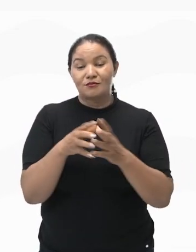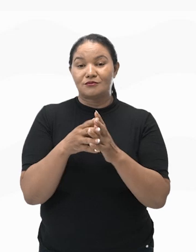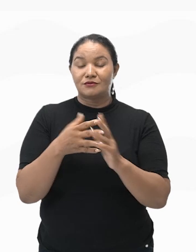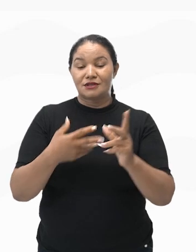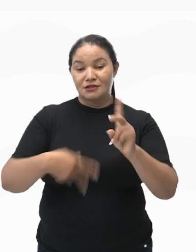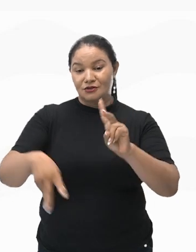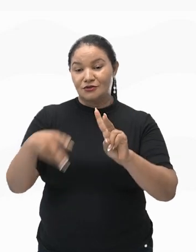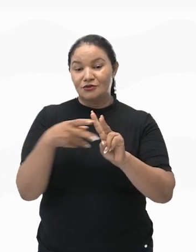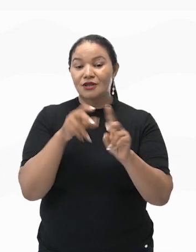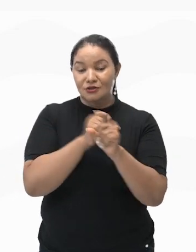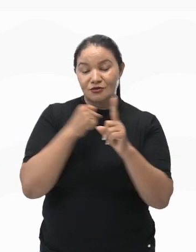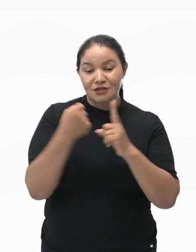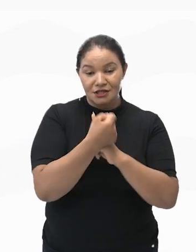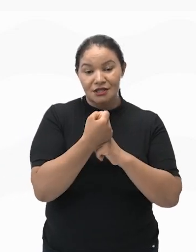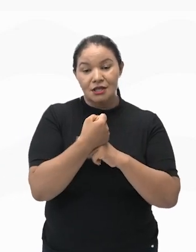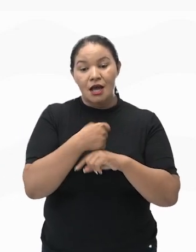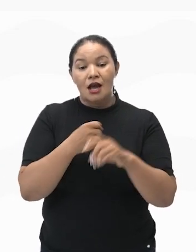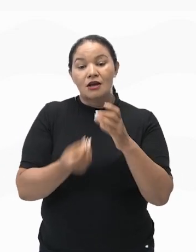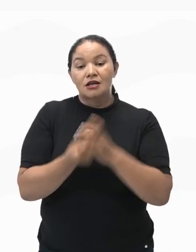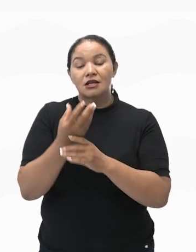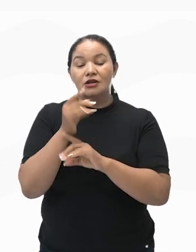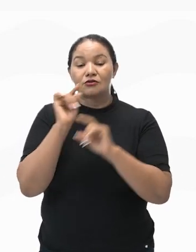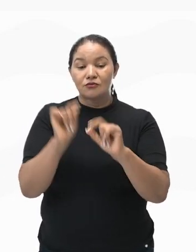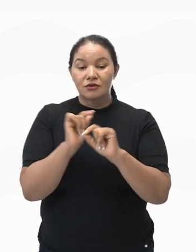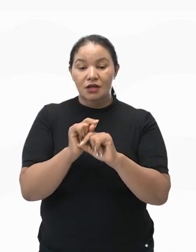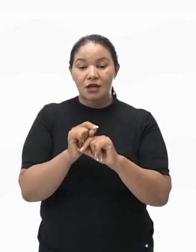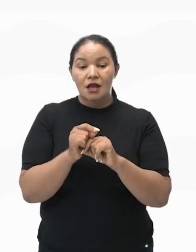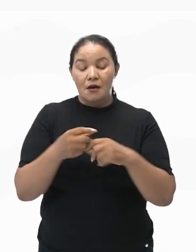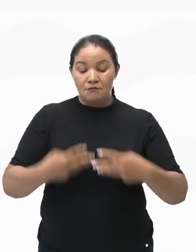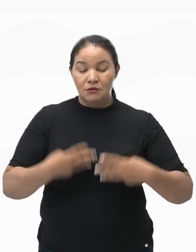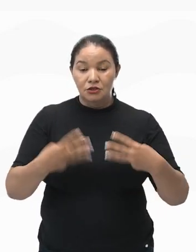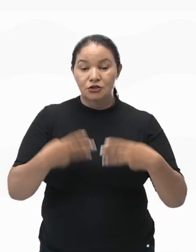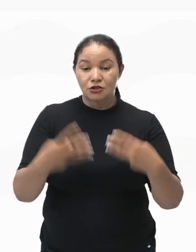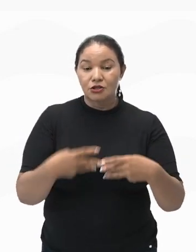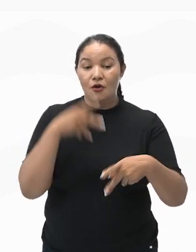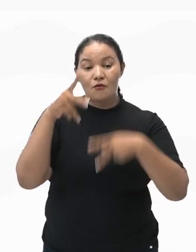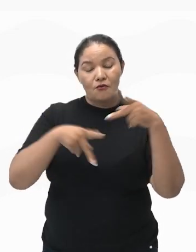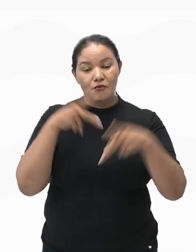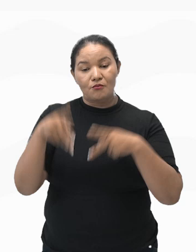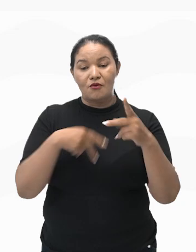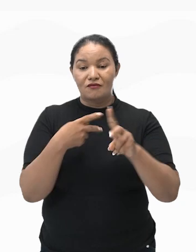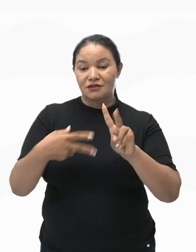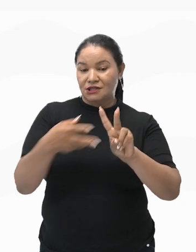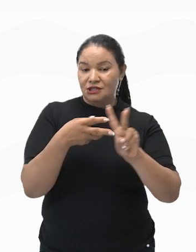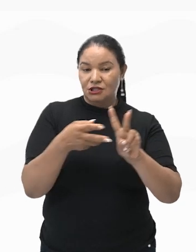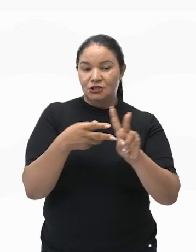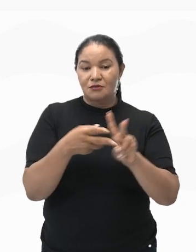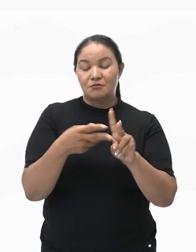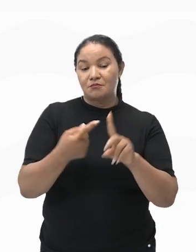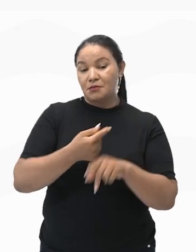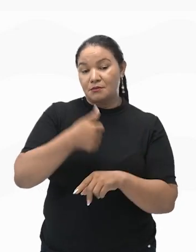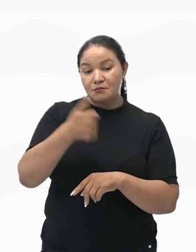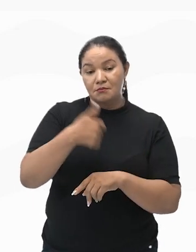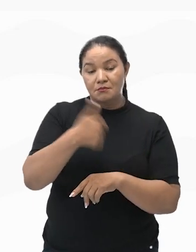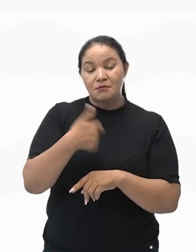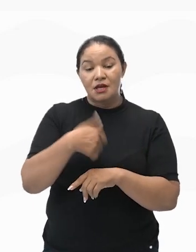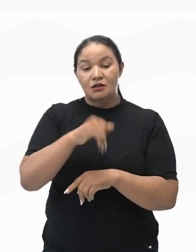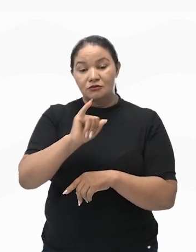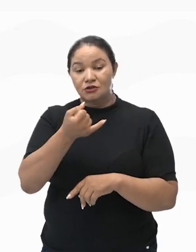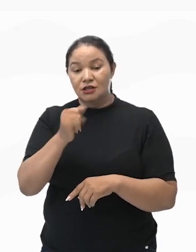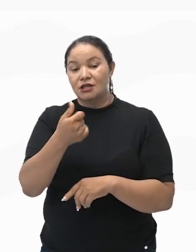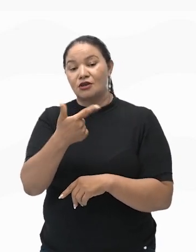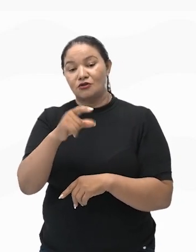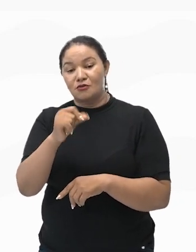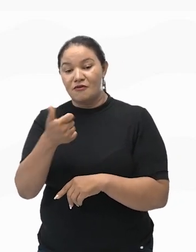com a criação do Ministério dos Povos Indígenas, né? Em 1º de janeiro de 2023, houve uma mudança no governo federal